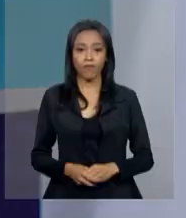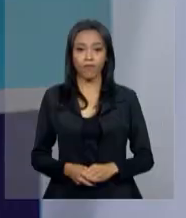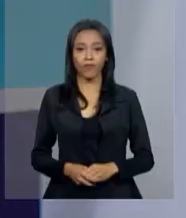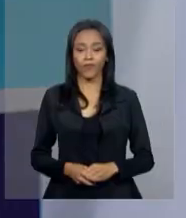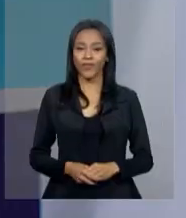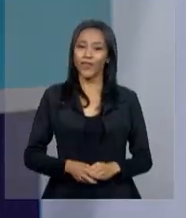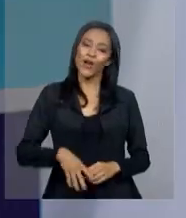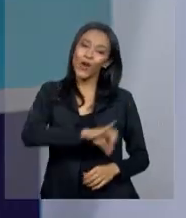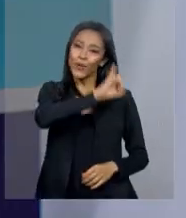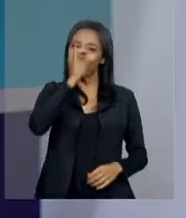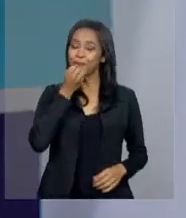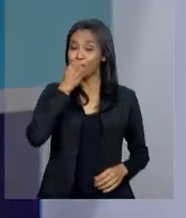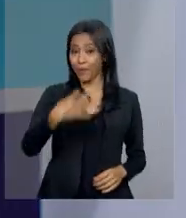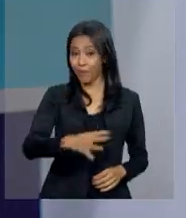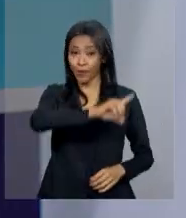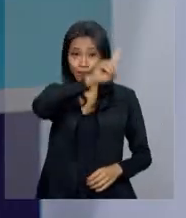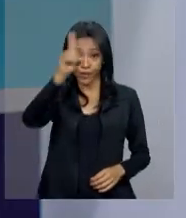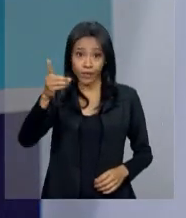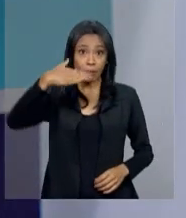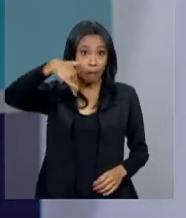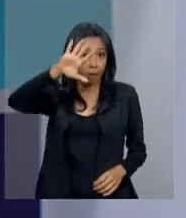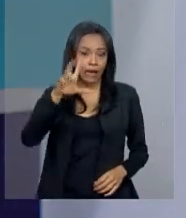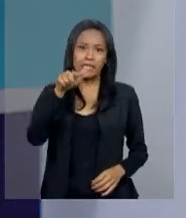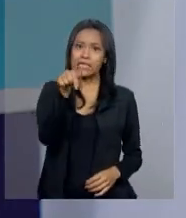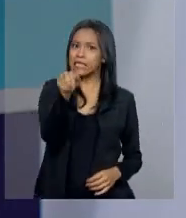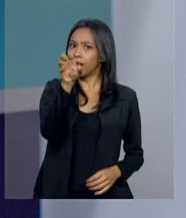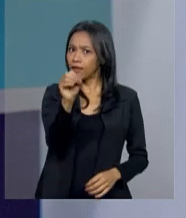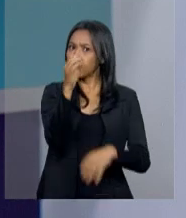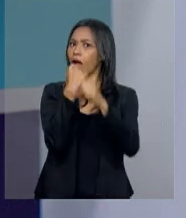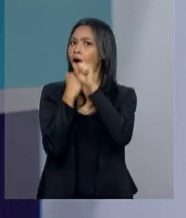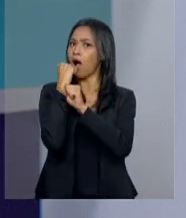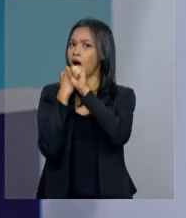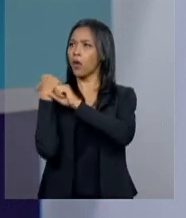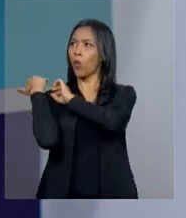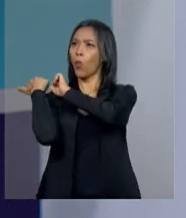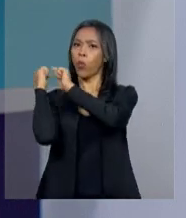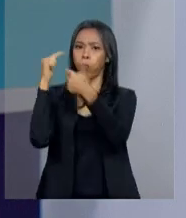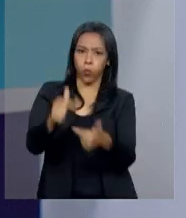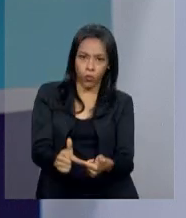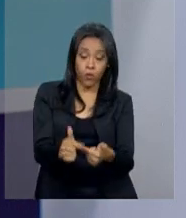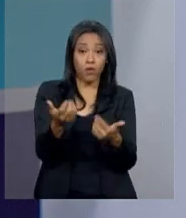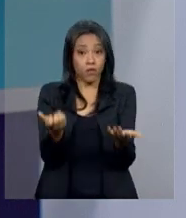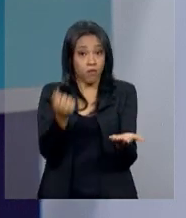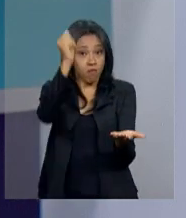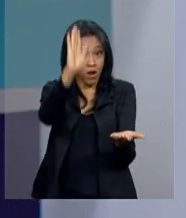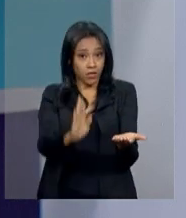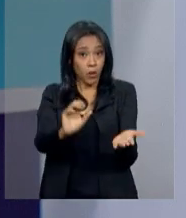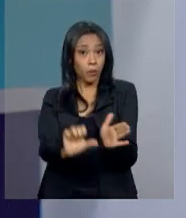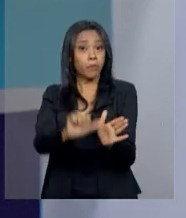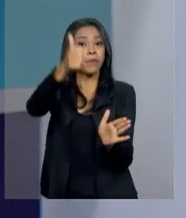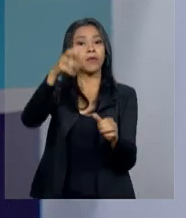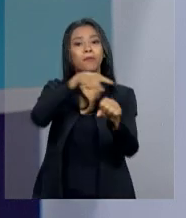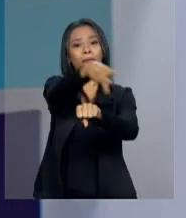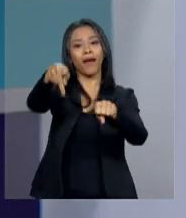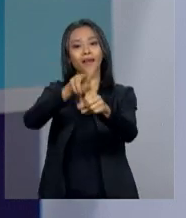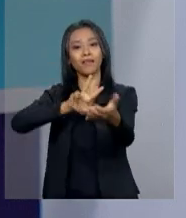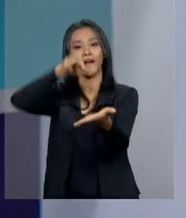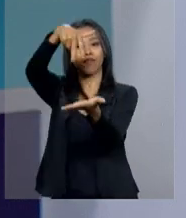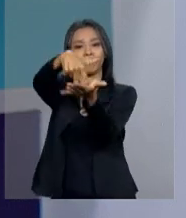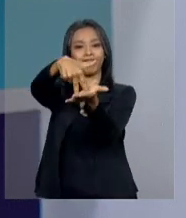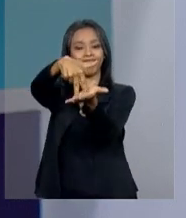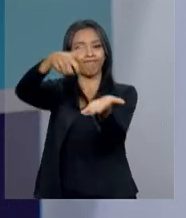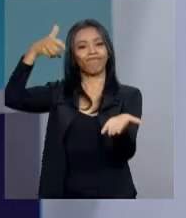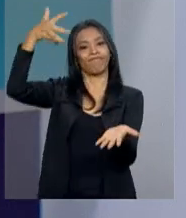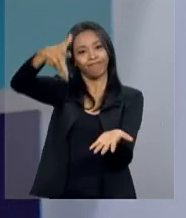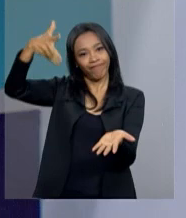Olá, bom dia! São mais de 70 anos de tradição. O Brasil é o primeiro país a se pronunciar na Assembleia Geral